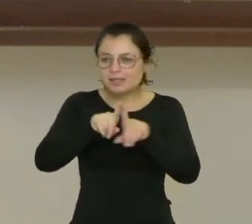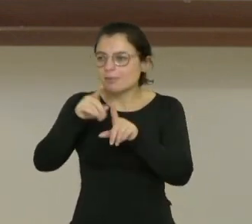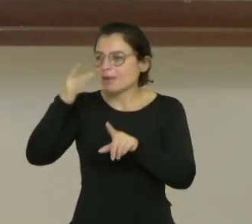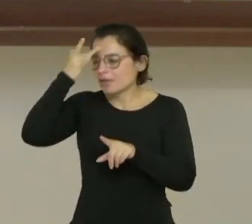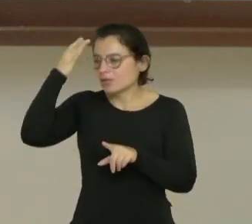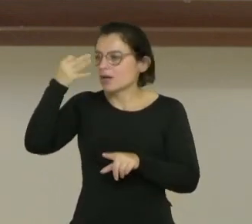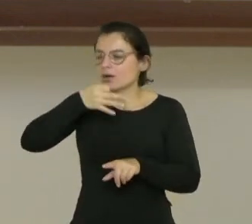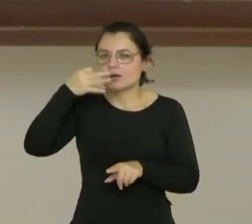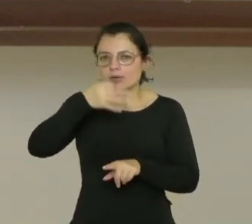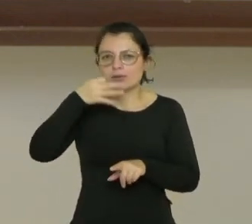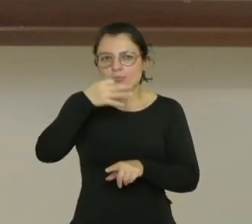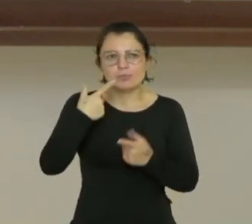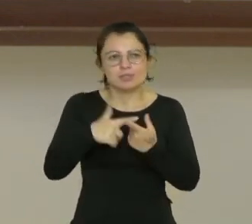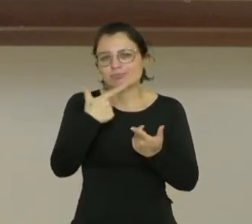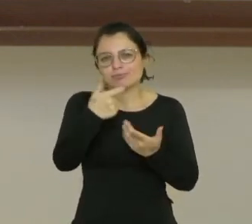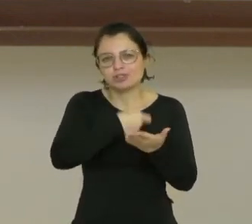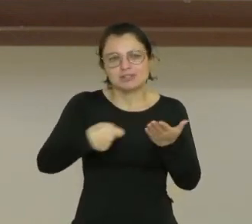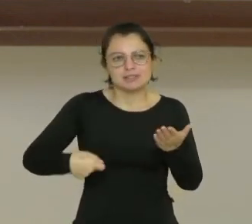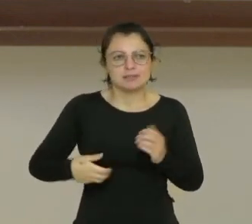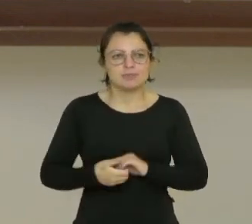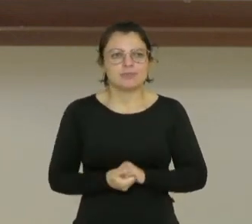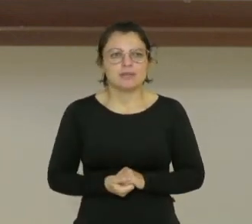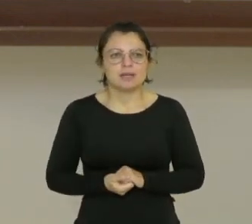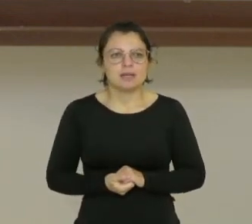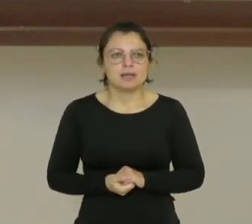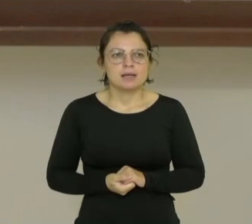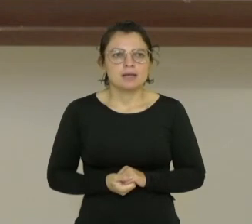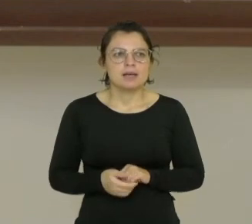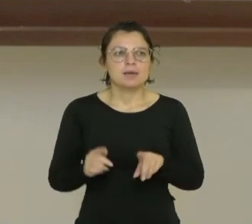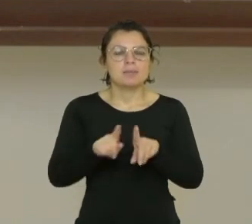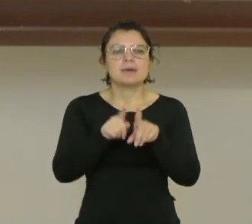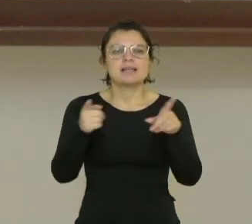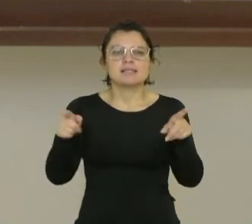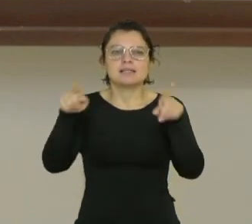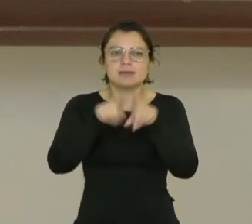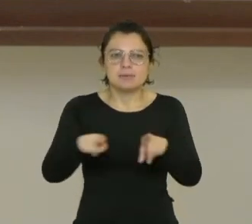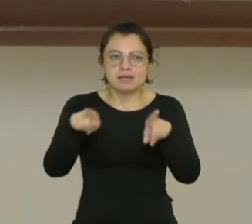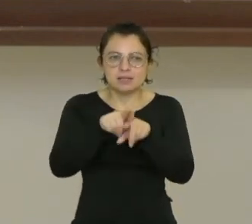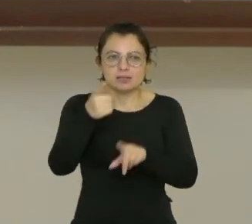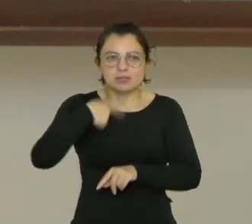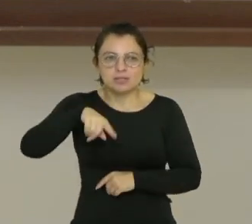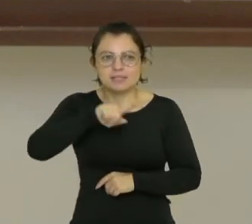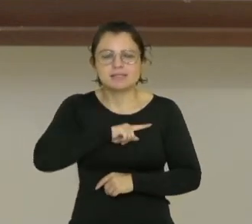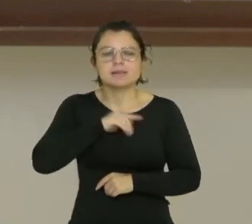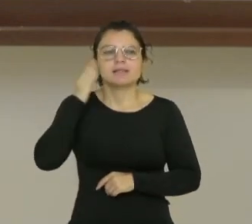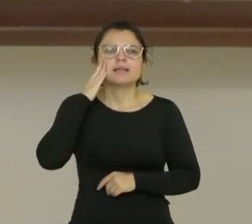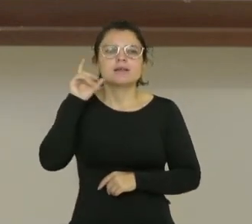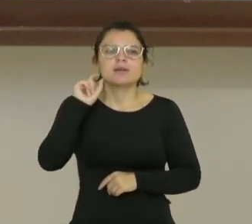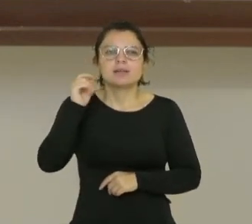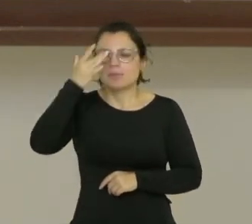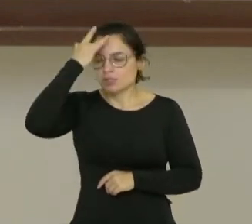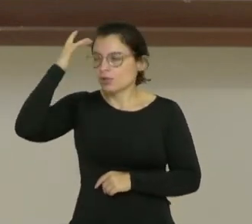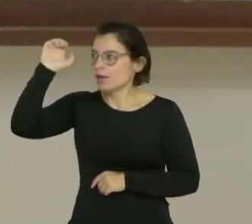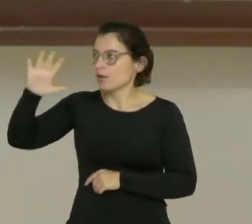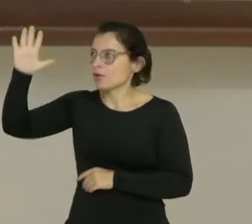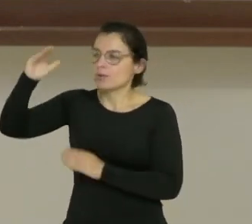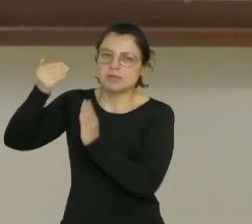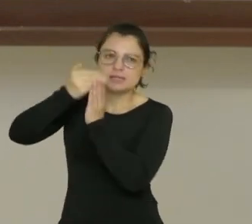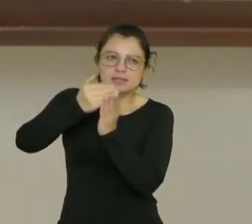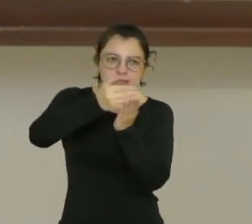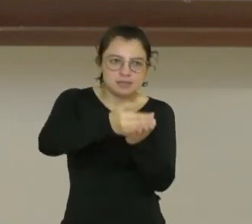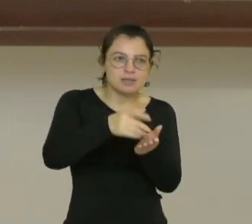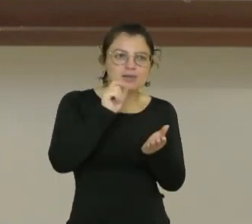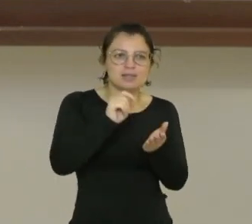orais, uma vez que eles não possuíam escrita, né? Mas também entendemos que, a partir da chegada dos colonizadores, essa população